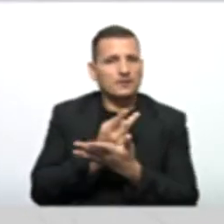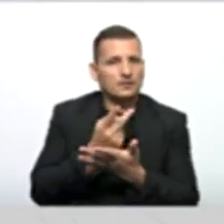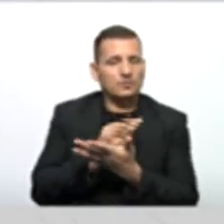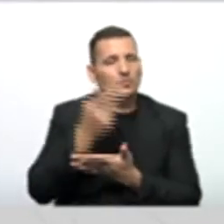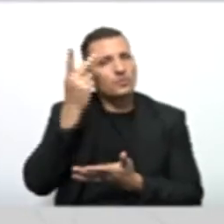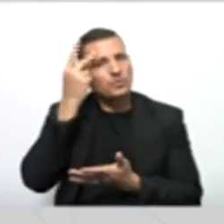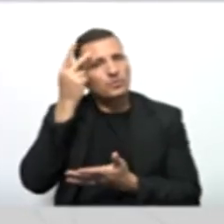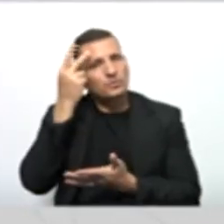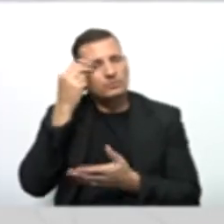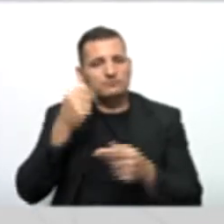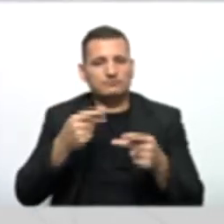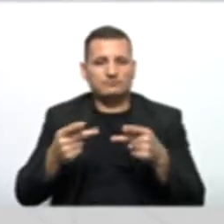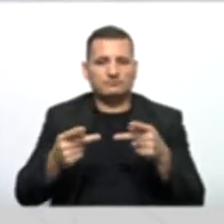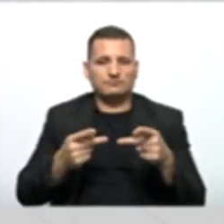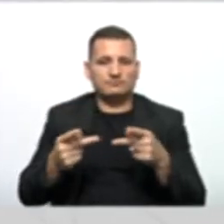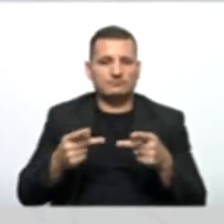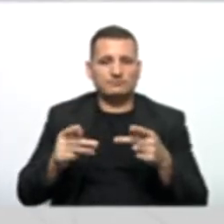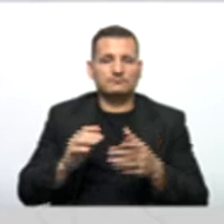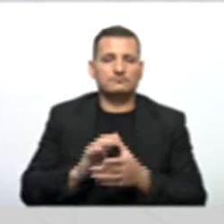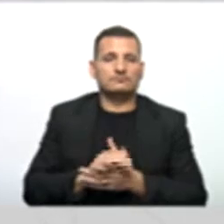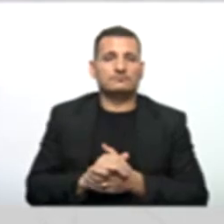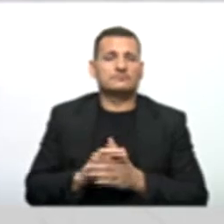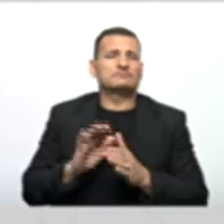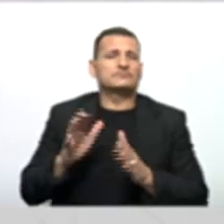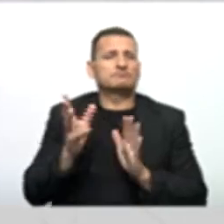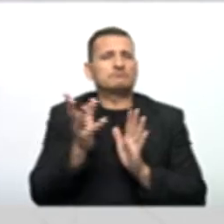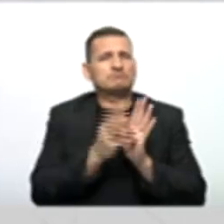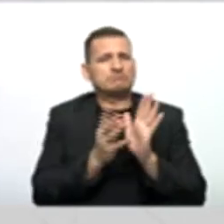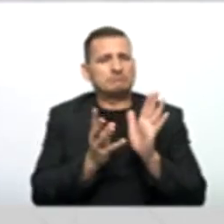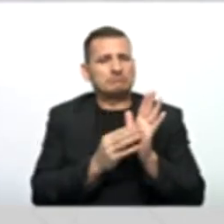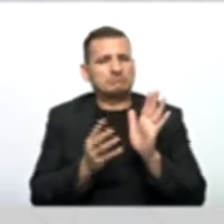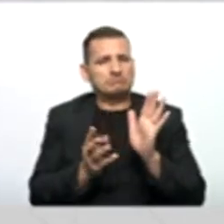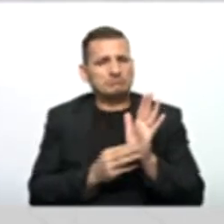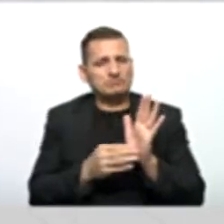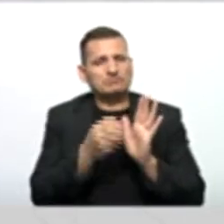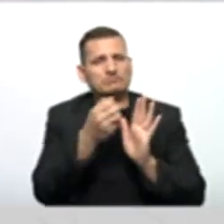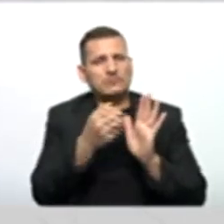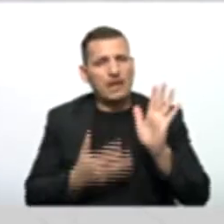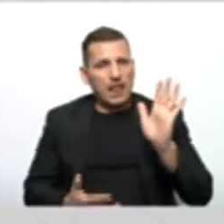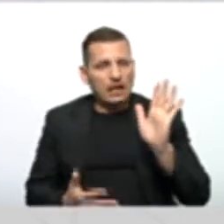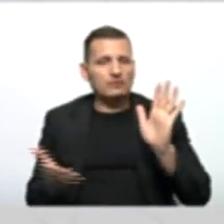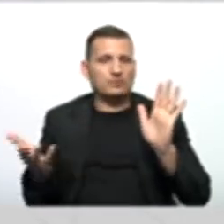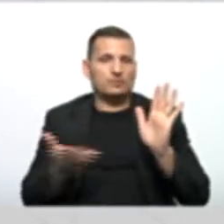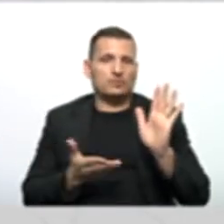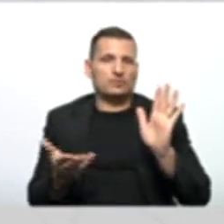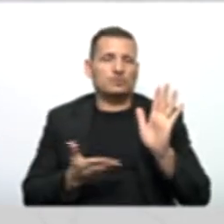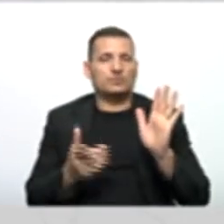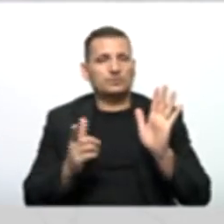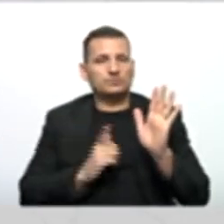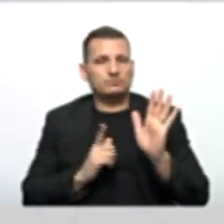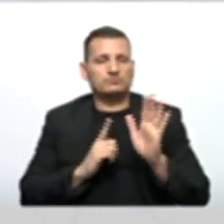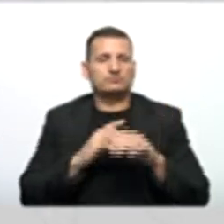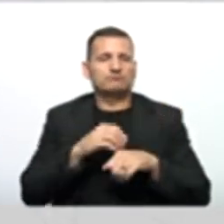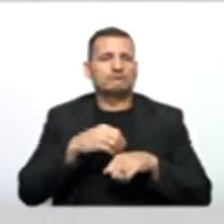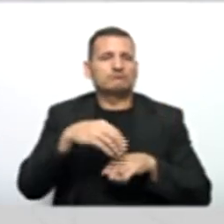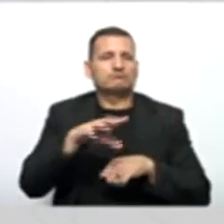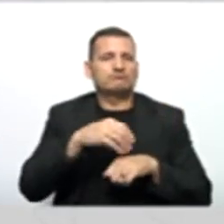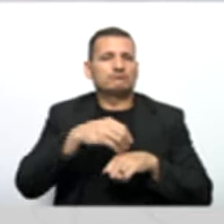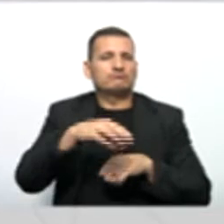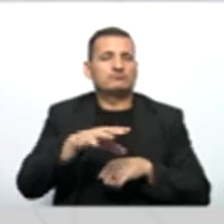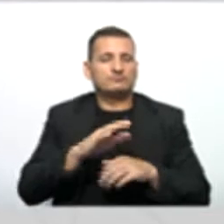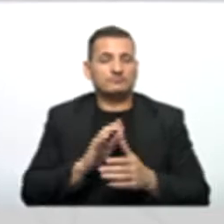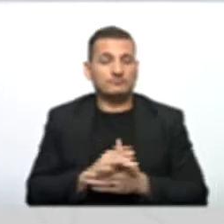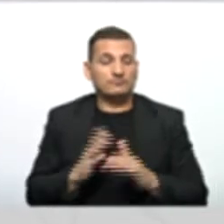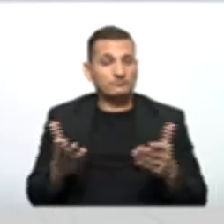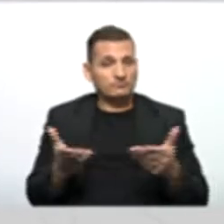em projetos. Ademar, a gente tem muita coisa aí hoje, né, para estar aprendendo, para estar levando aí para a galera. E eu quero iniciar